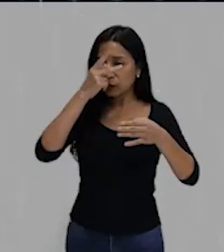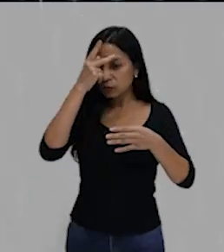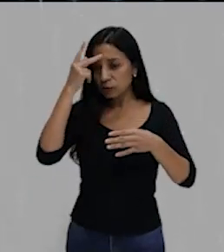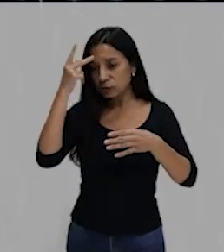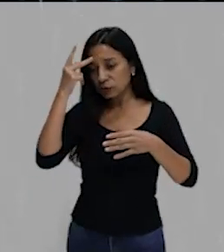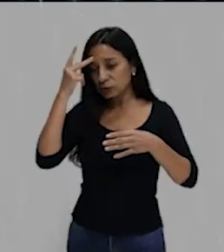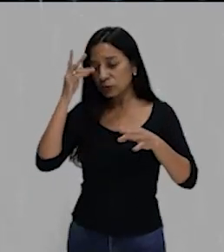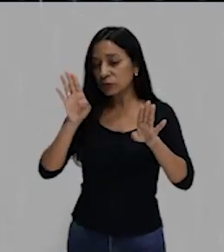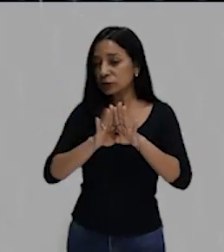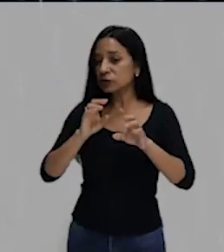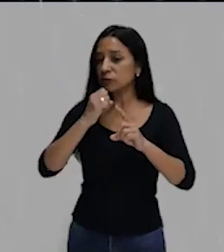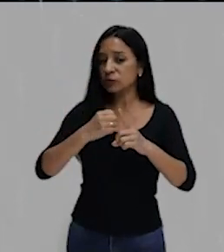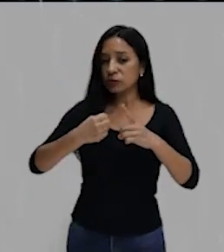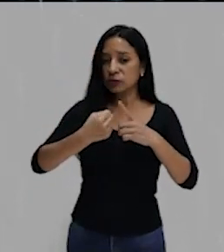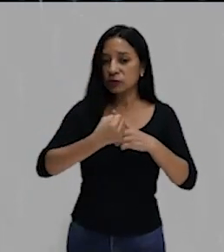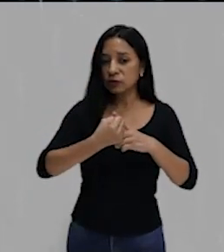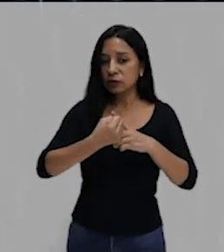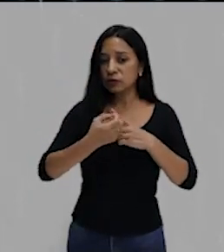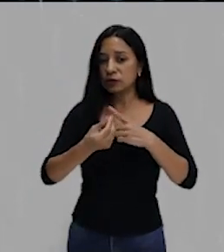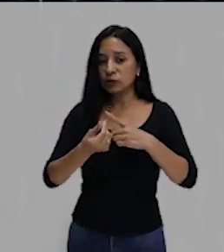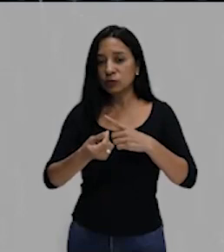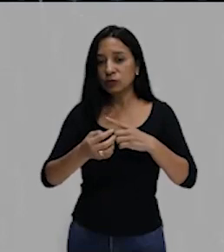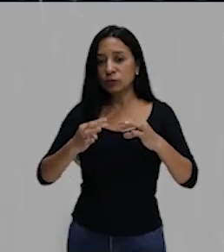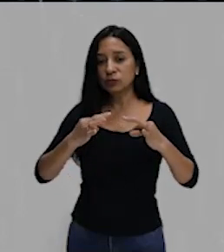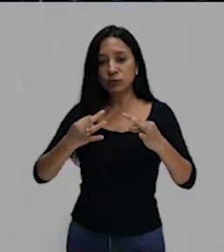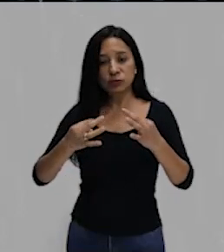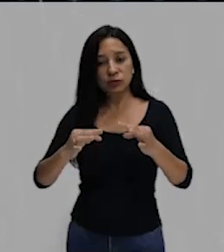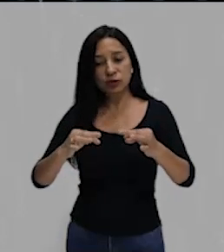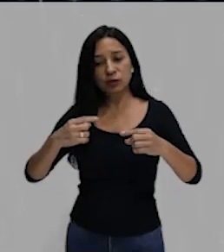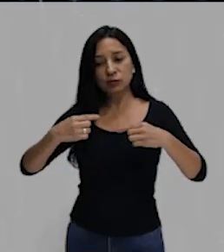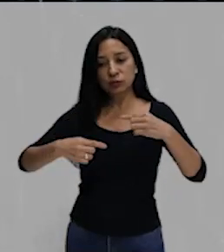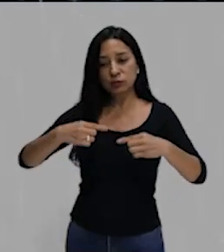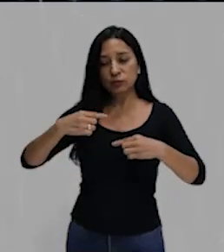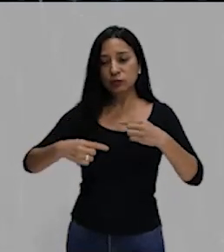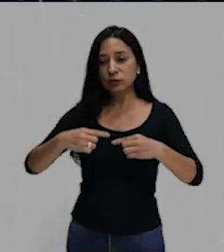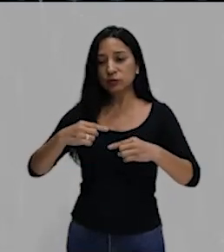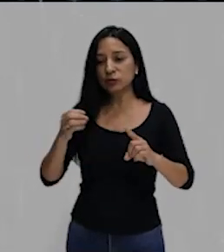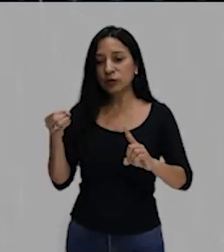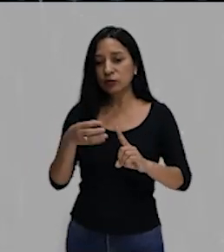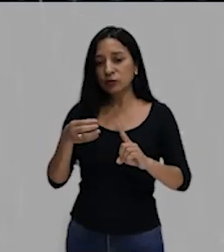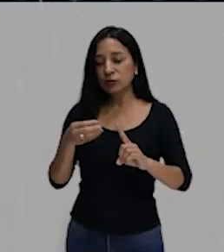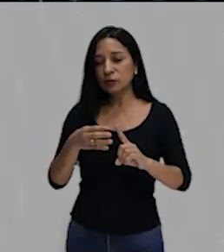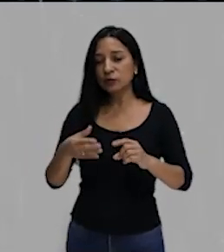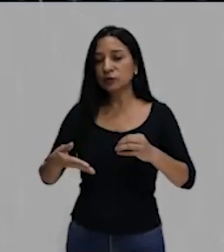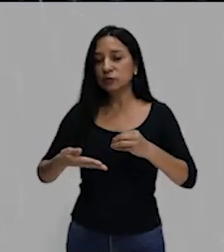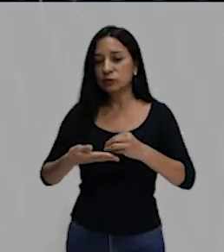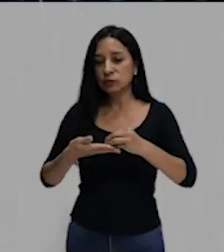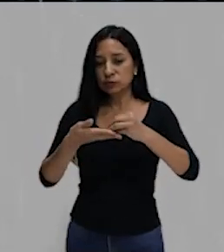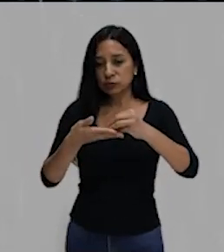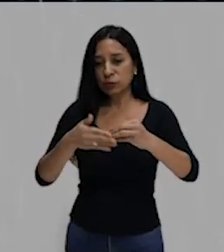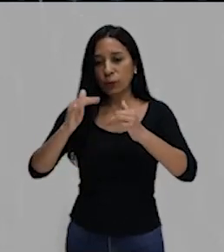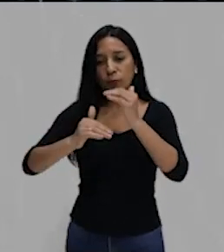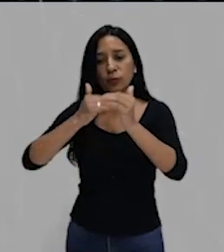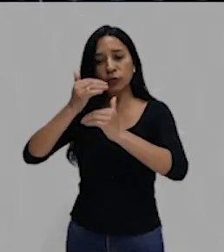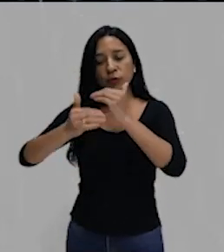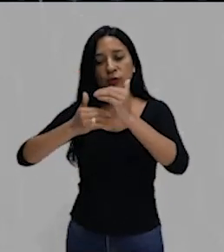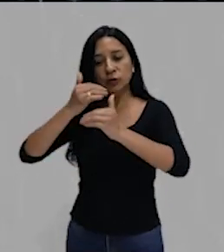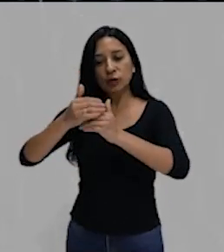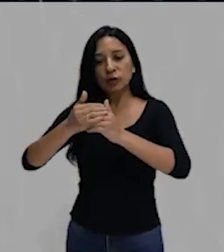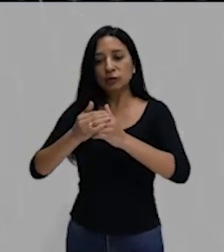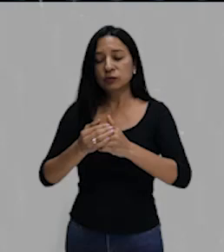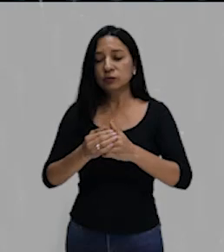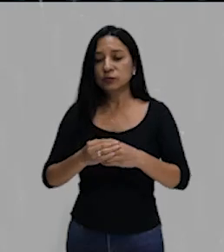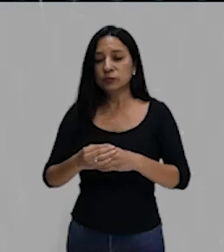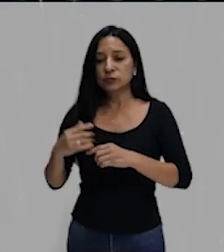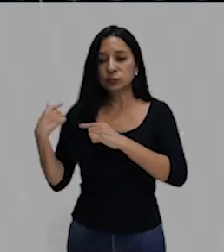econômicos, técnicos e políticos que influenciam na sustentabilidade dos processos de geração e distribuição de